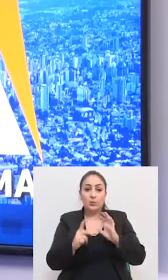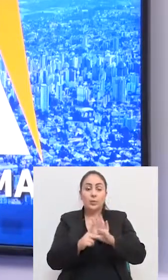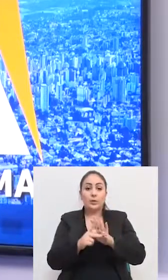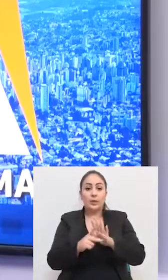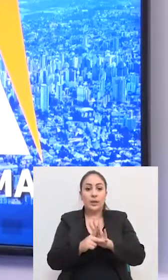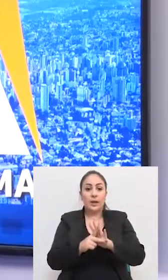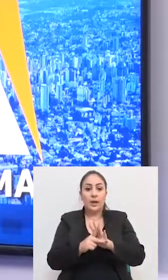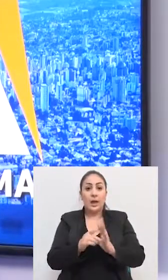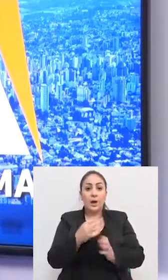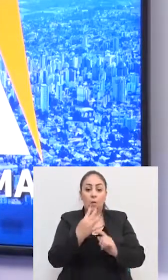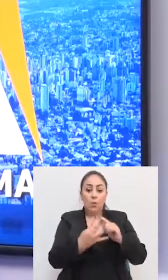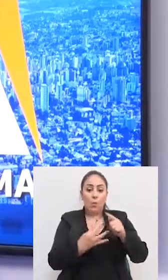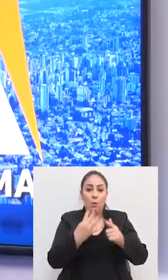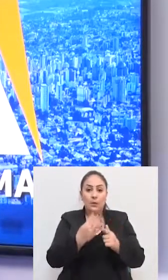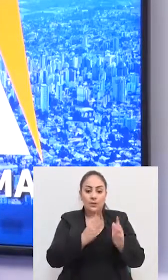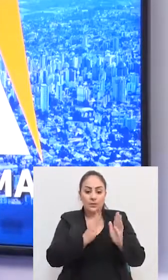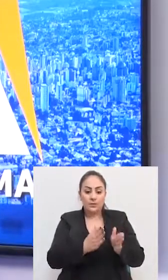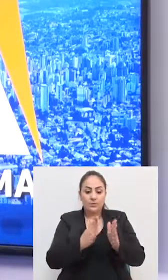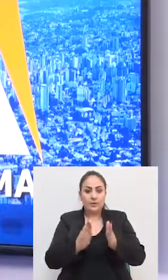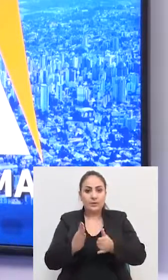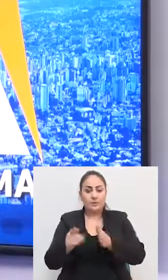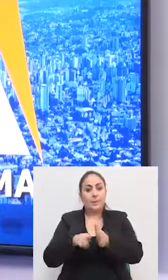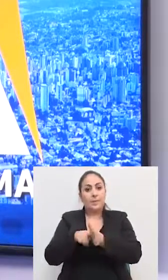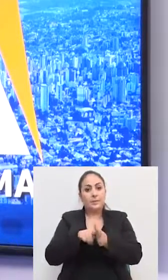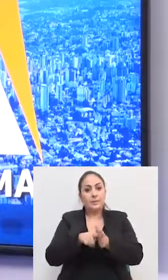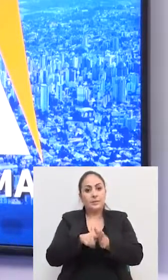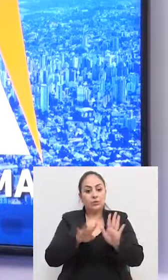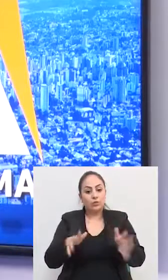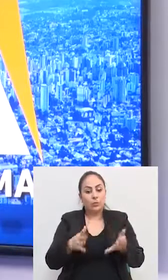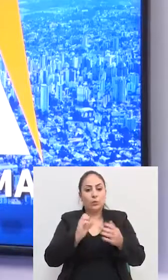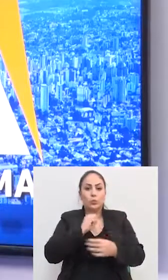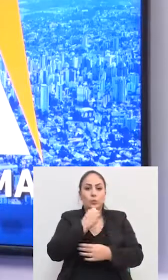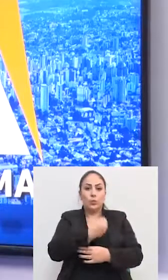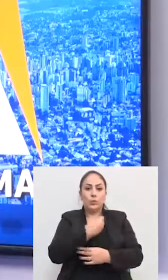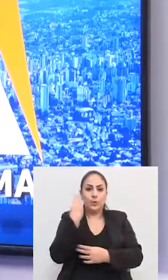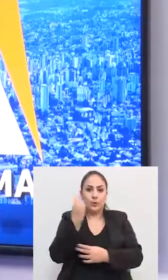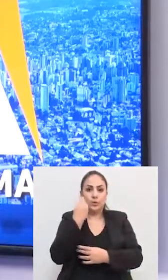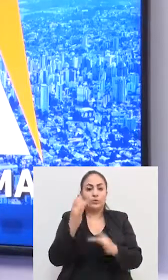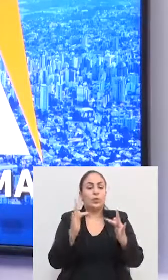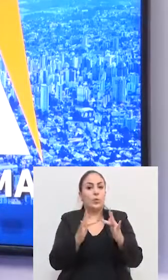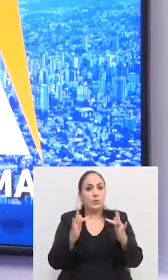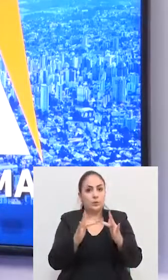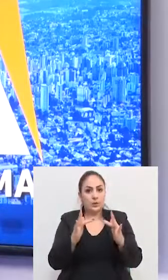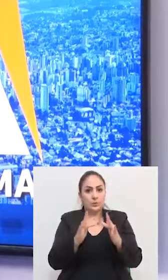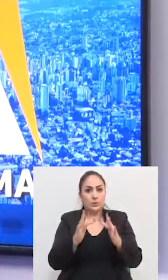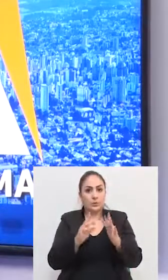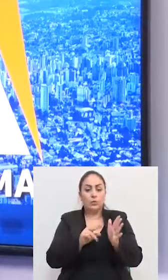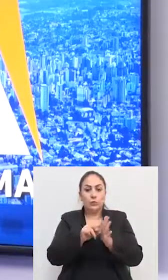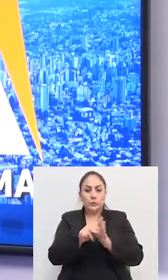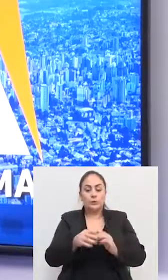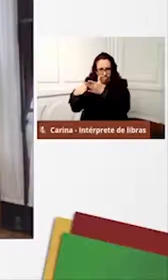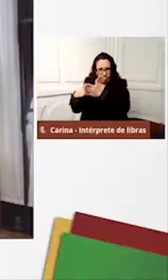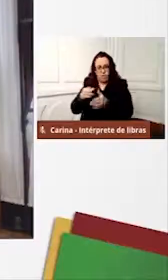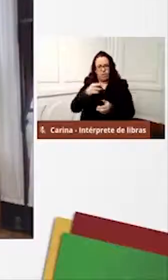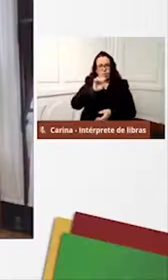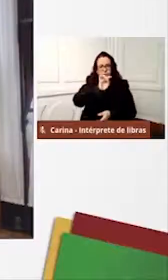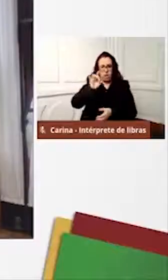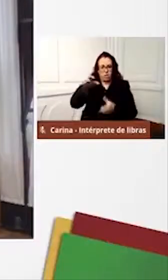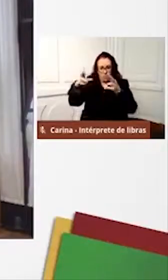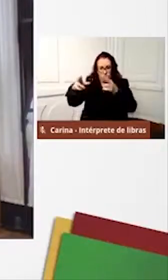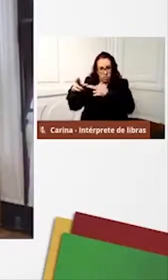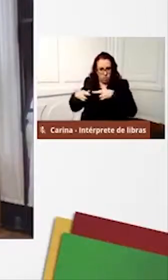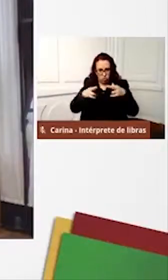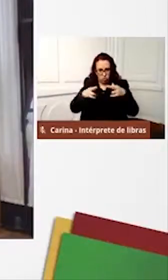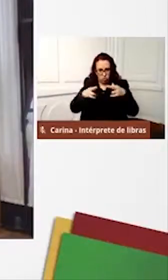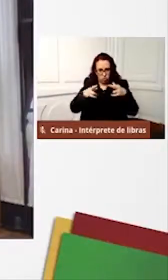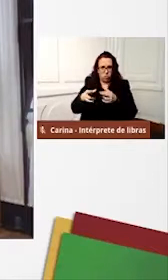por conta da 4ª fase da pesquisa, que estimou o número de gaúchos que tiveram contato com o vírus. Foram feitos